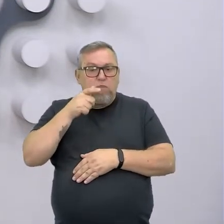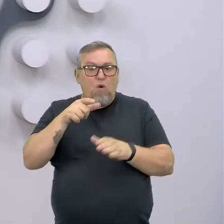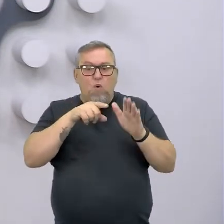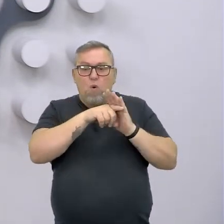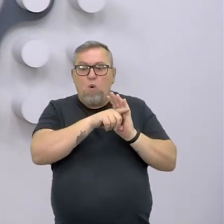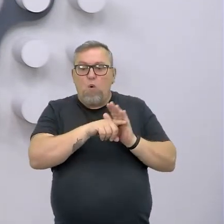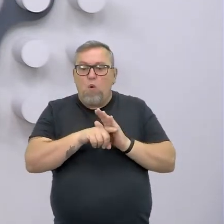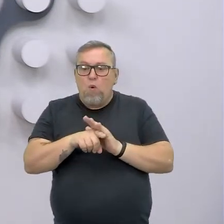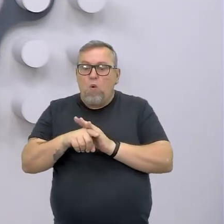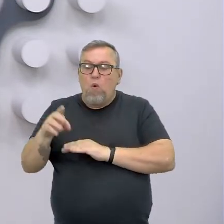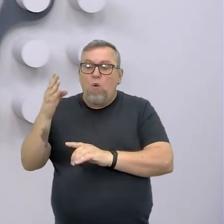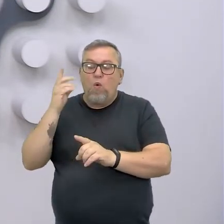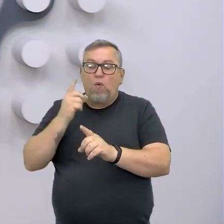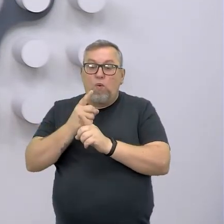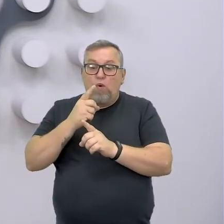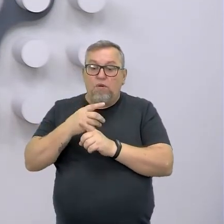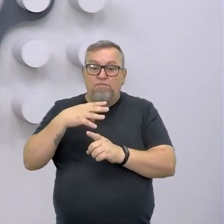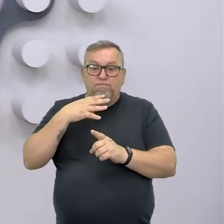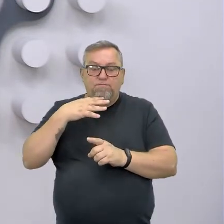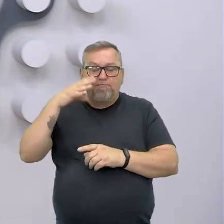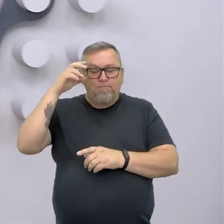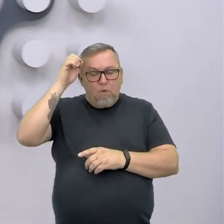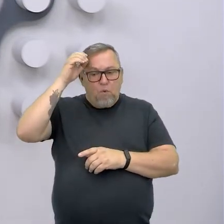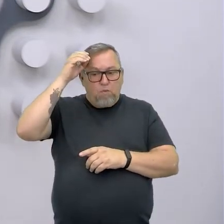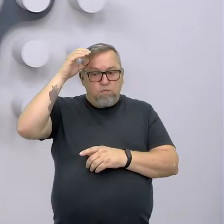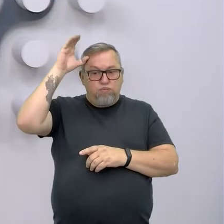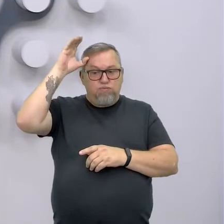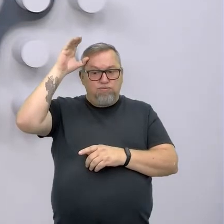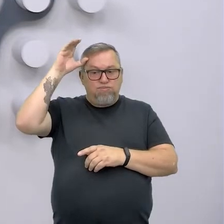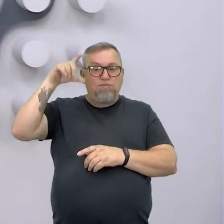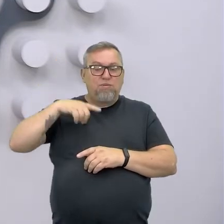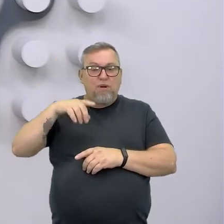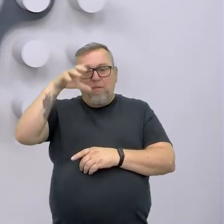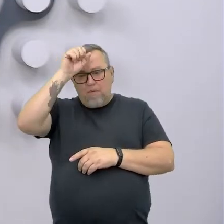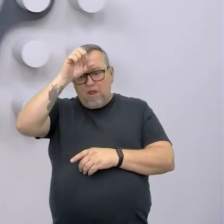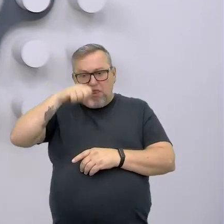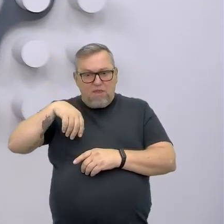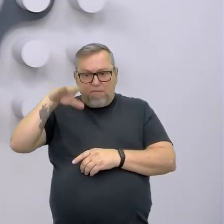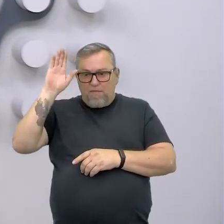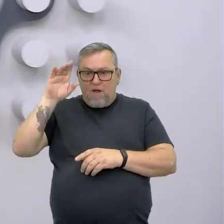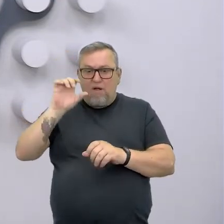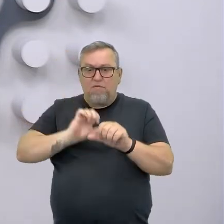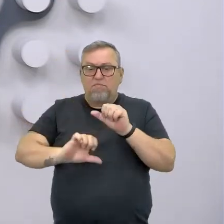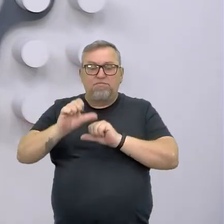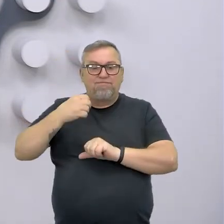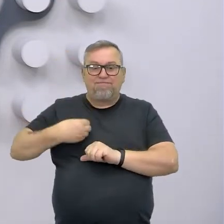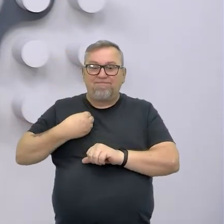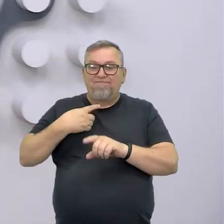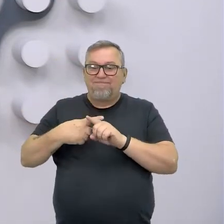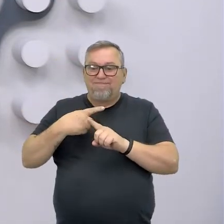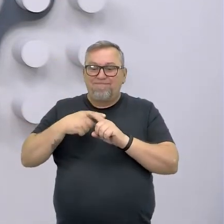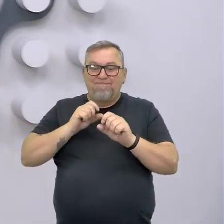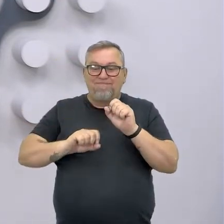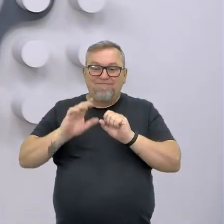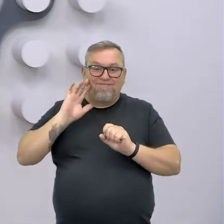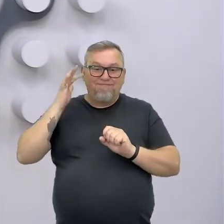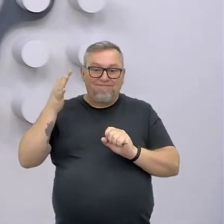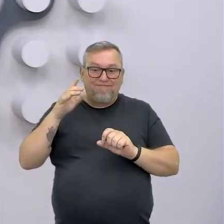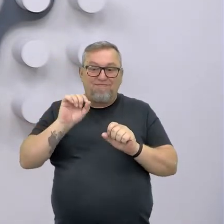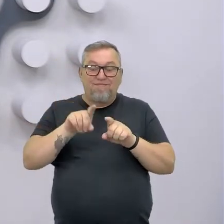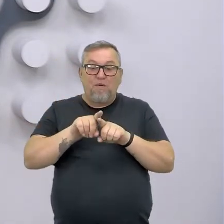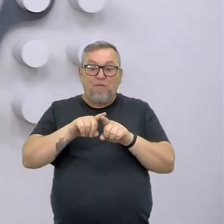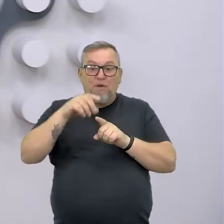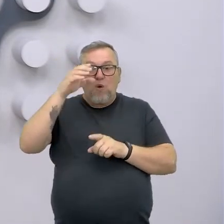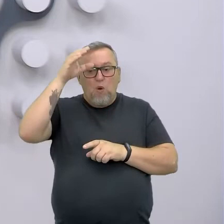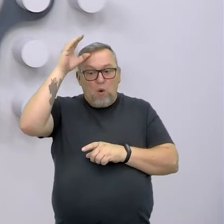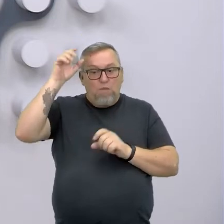quer aumentar o seu conhecimento, quer se instruir, quer também mudar de vida, porque, enfim,